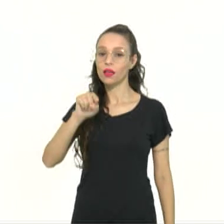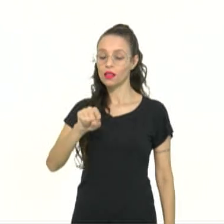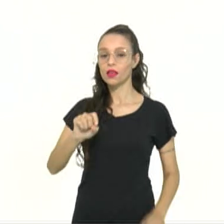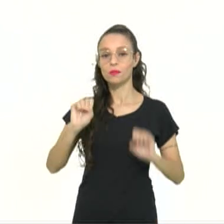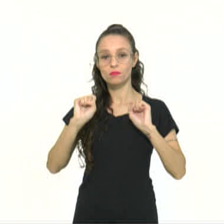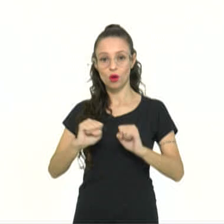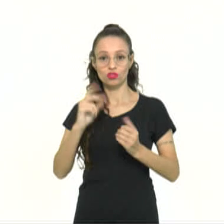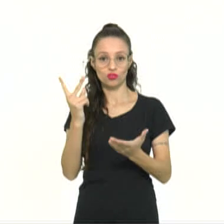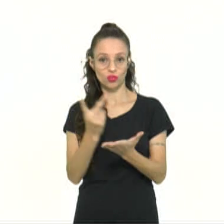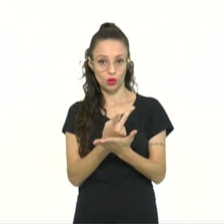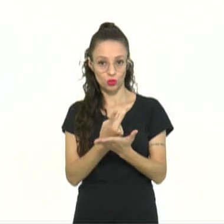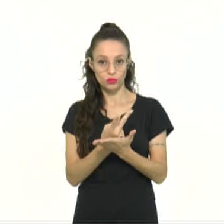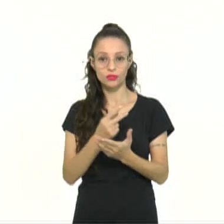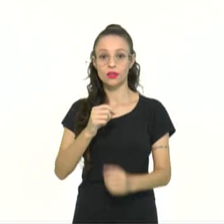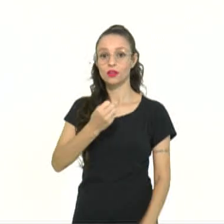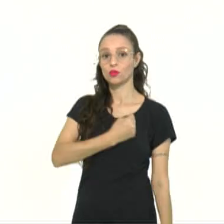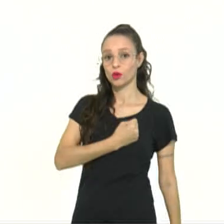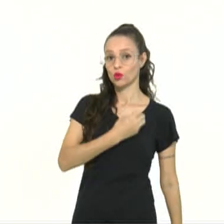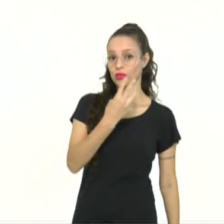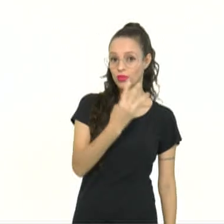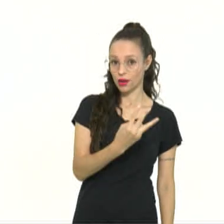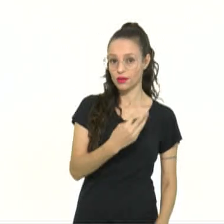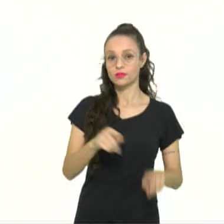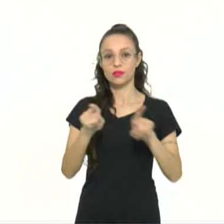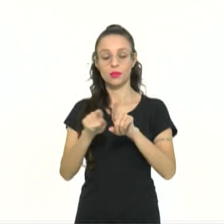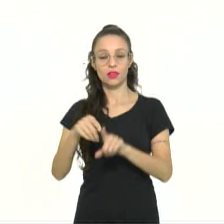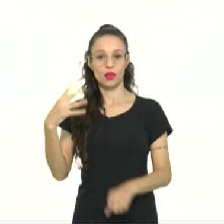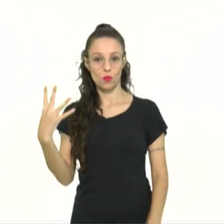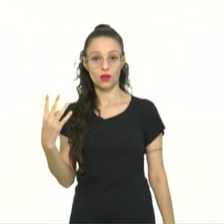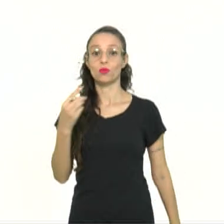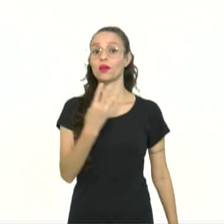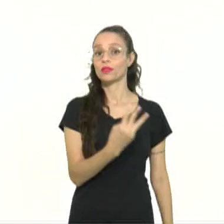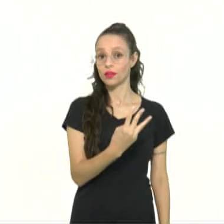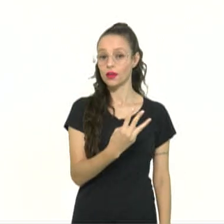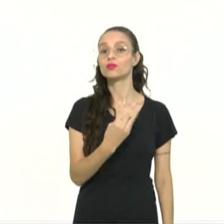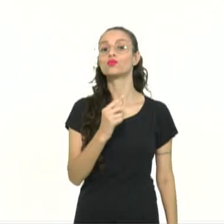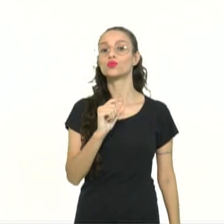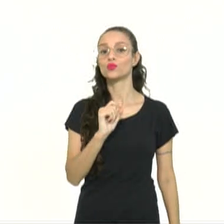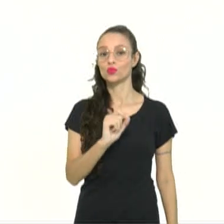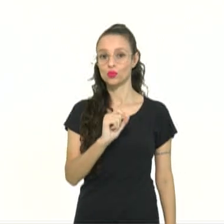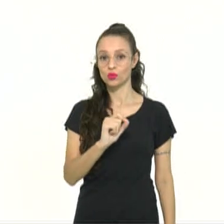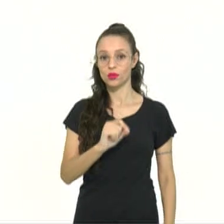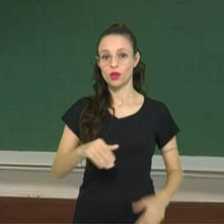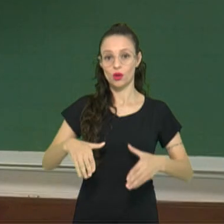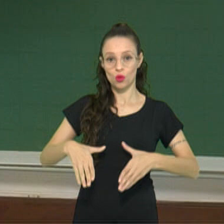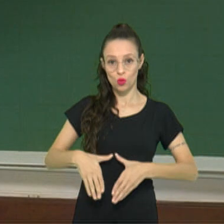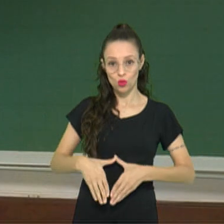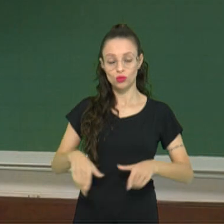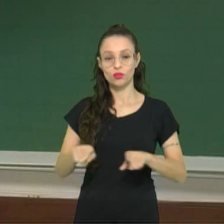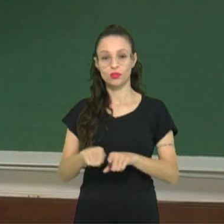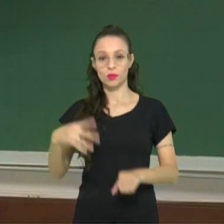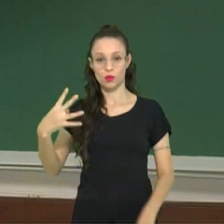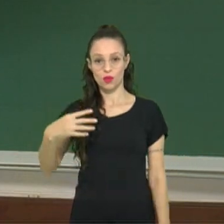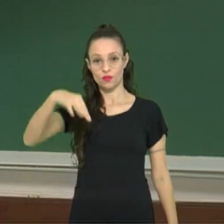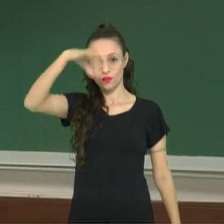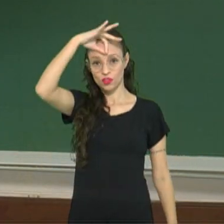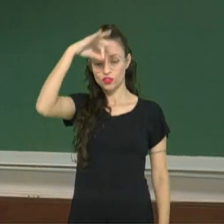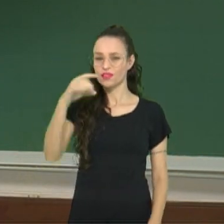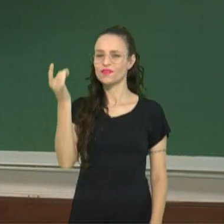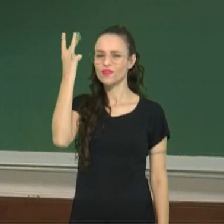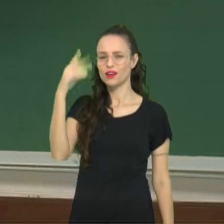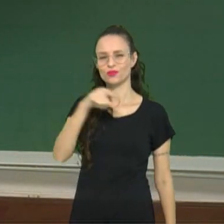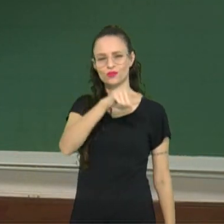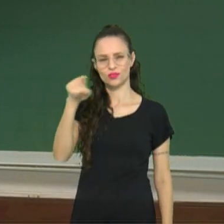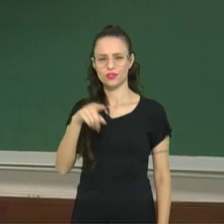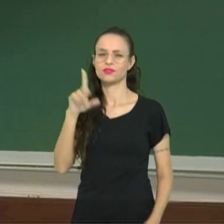pode ocorrer tanto na estrutura 3 como na 4, chamadas respectivamente útero e vagina. Essa é bem facinho, tá, gente? Daqui a pouquinho a